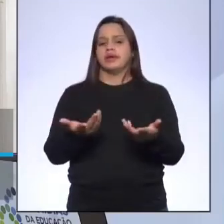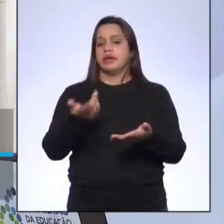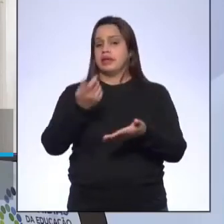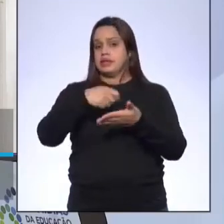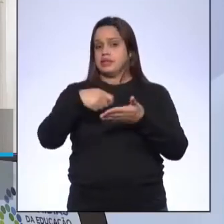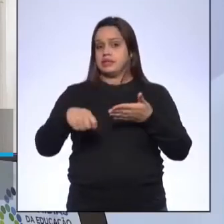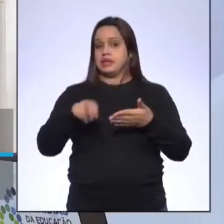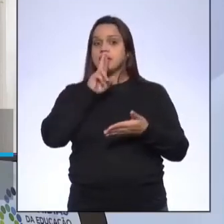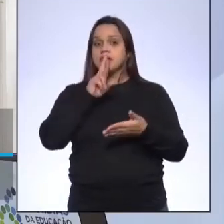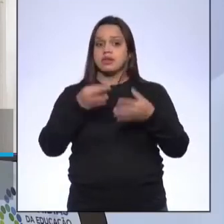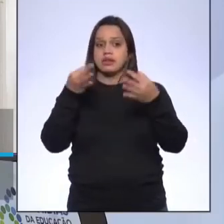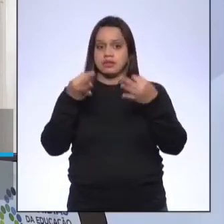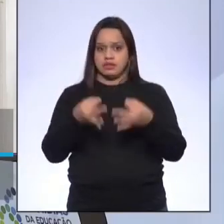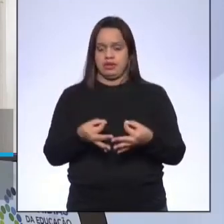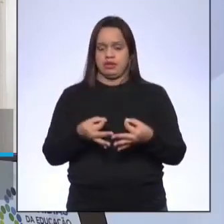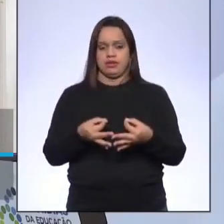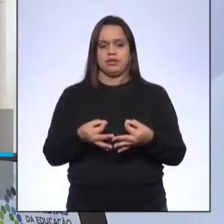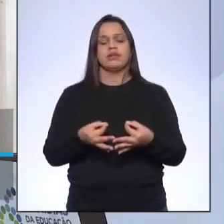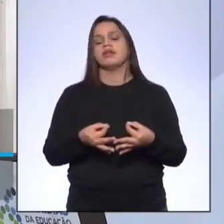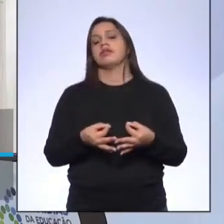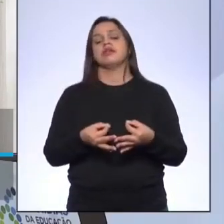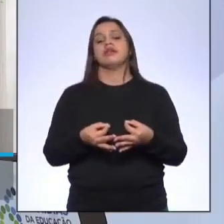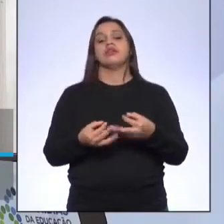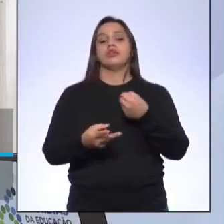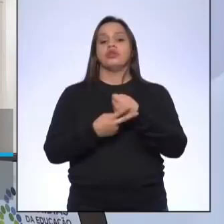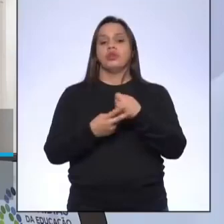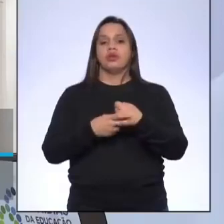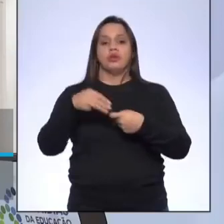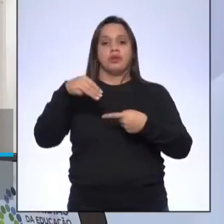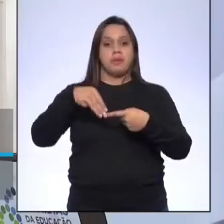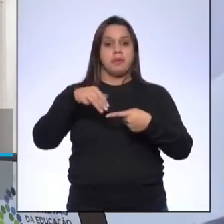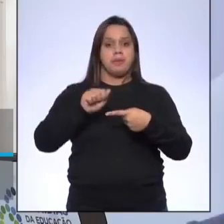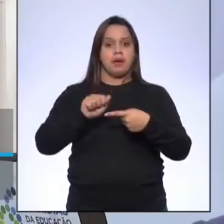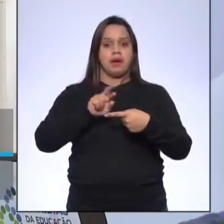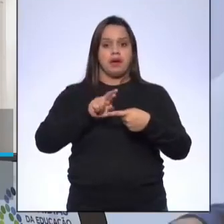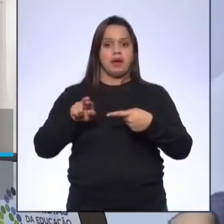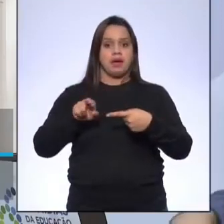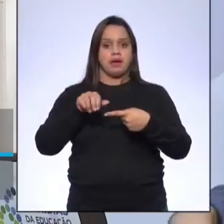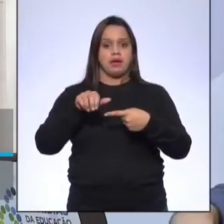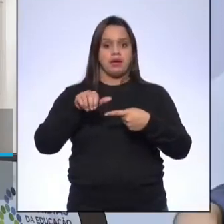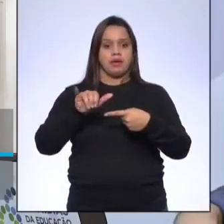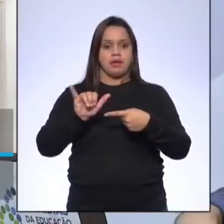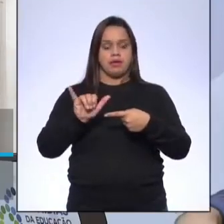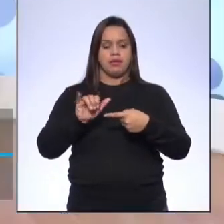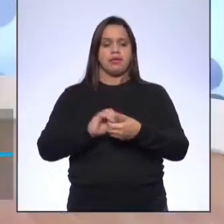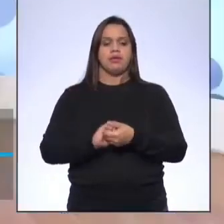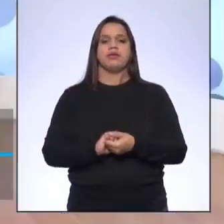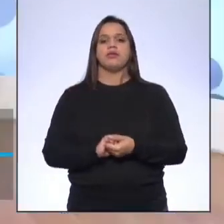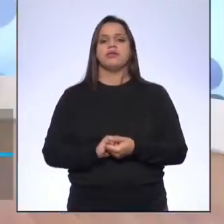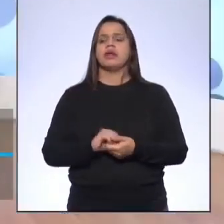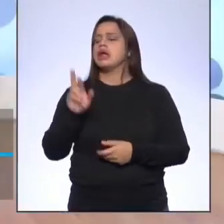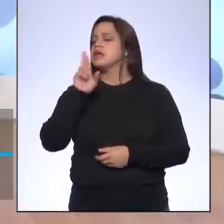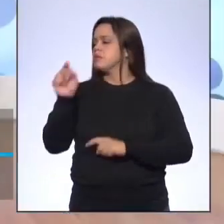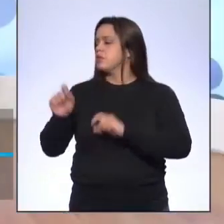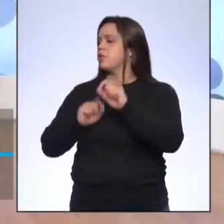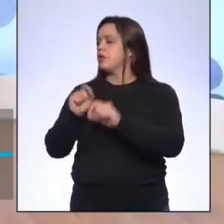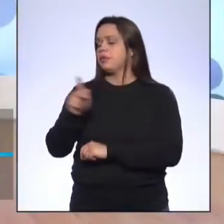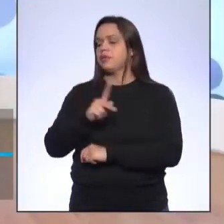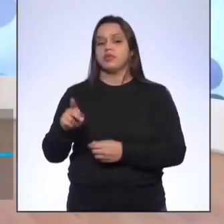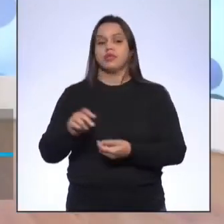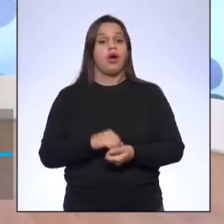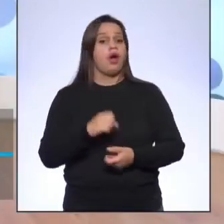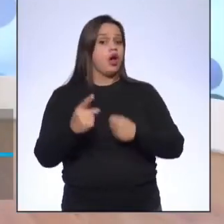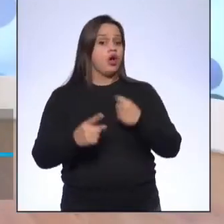aí qual é a ortografia correta do verbo married. O que eles responderam, teacher? Então, alguns